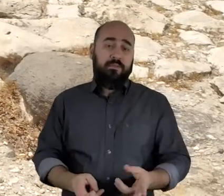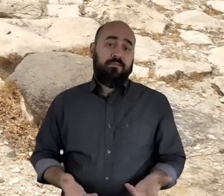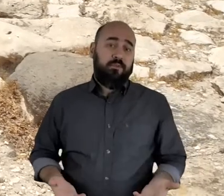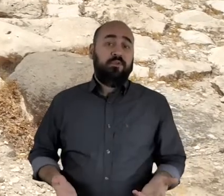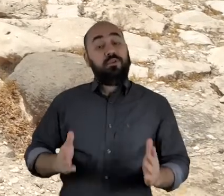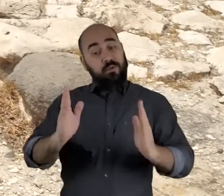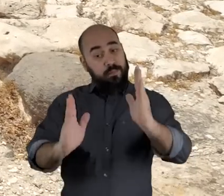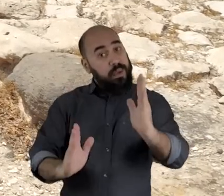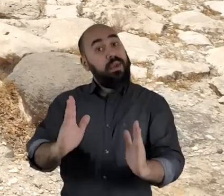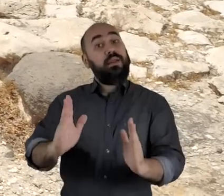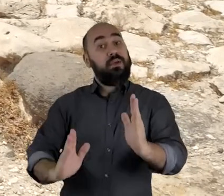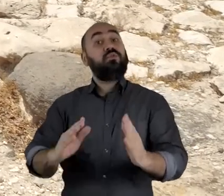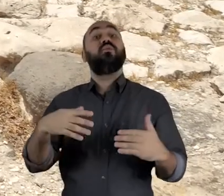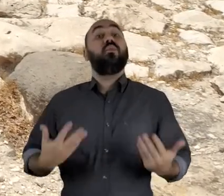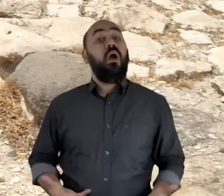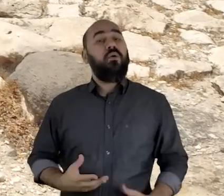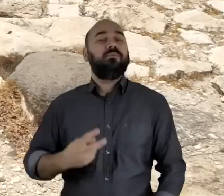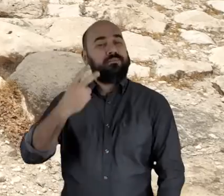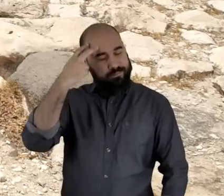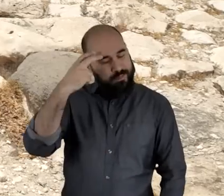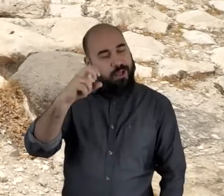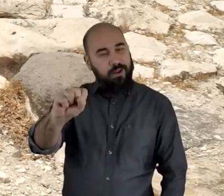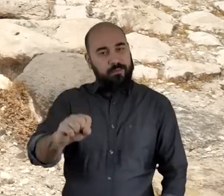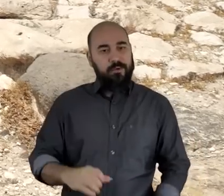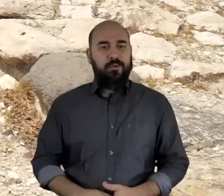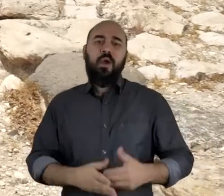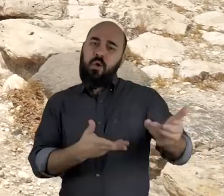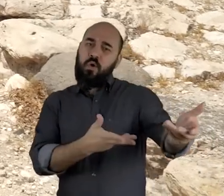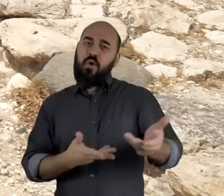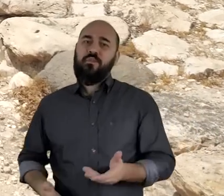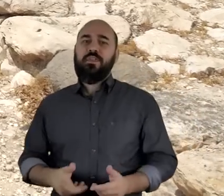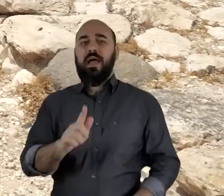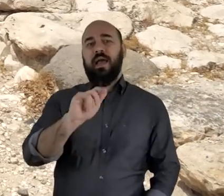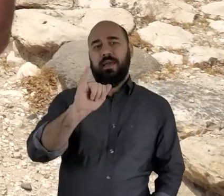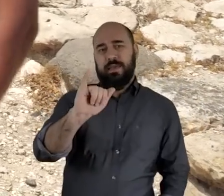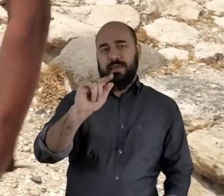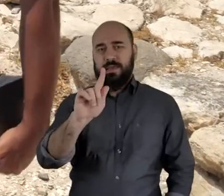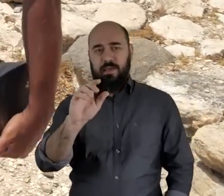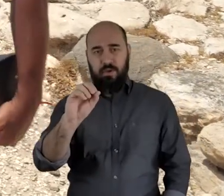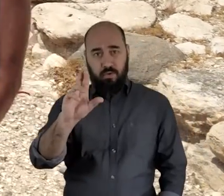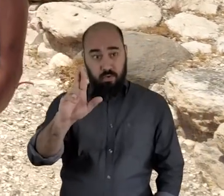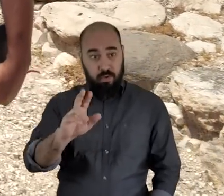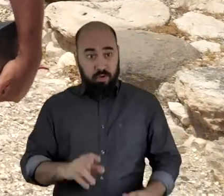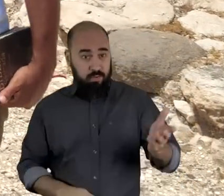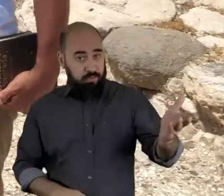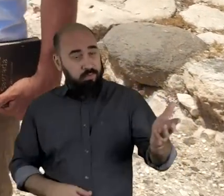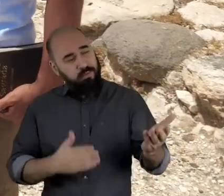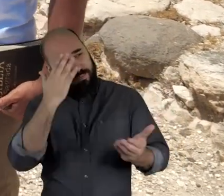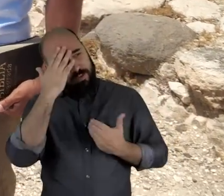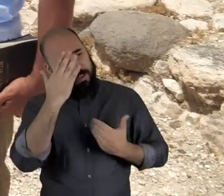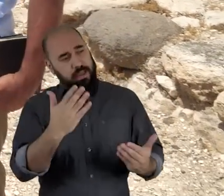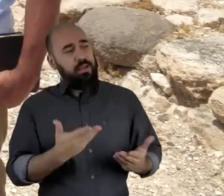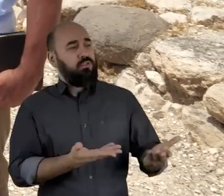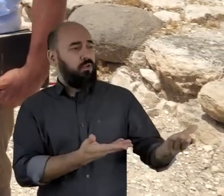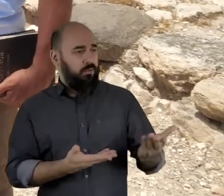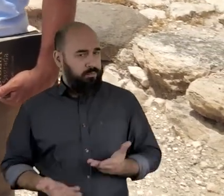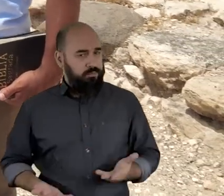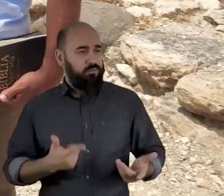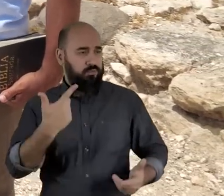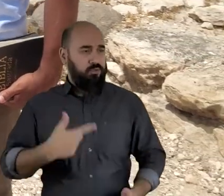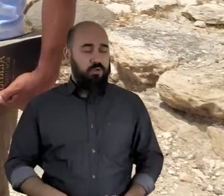e também datado da época de Salomão. Mas eu quero chamar o Igor para contar um pouquinho mais sobre isso para a gente. Igor, muito obrigado por estar de